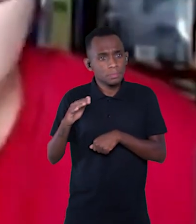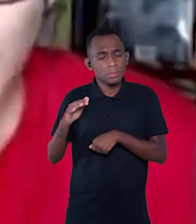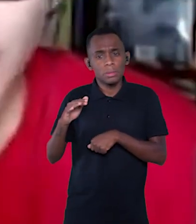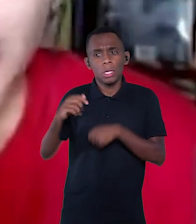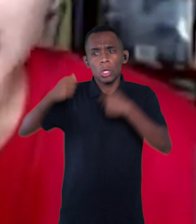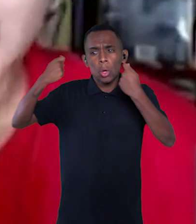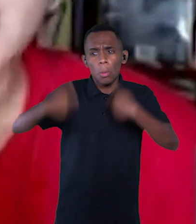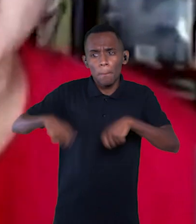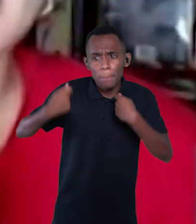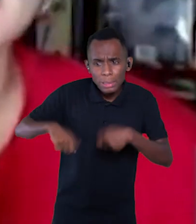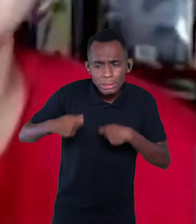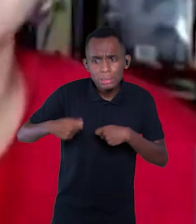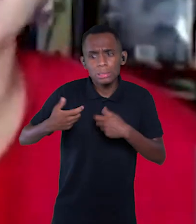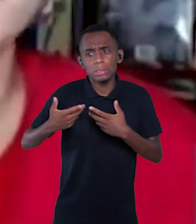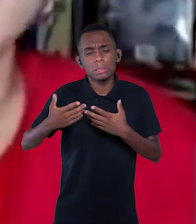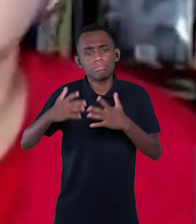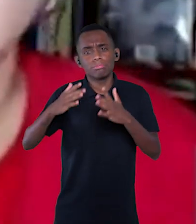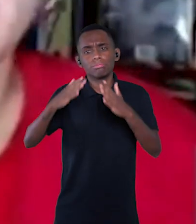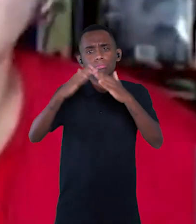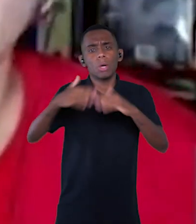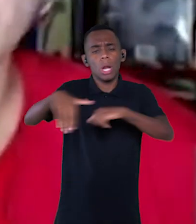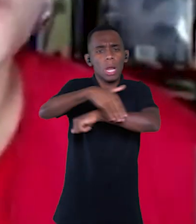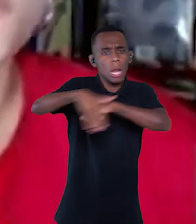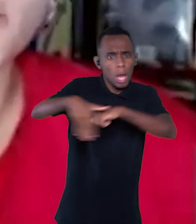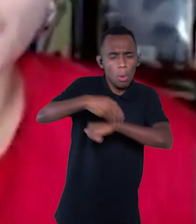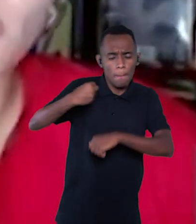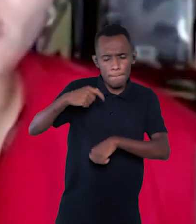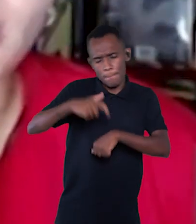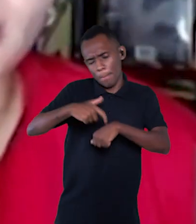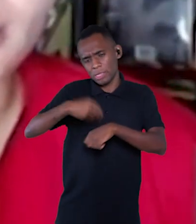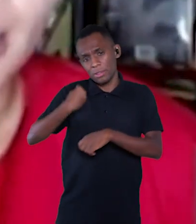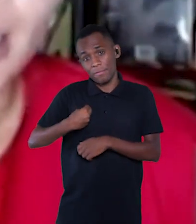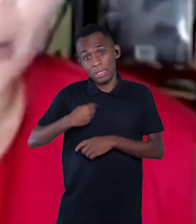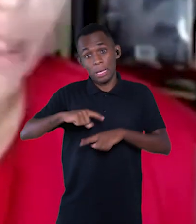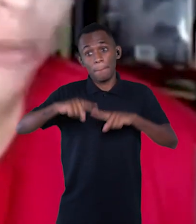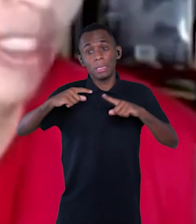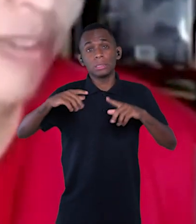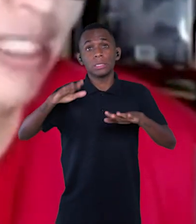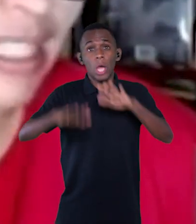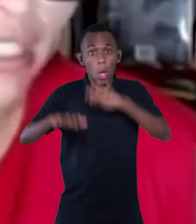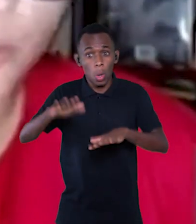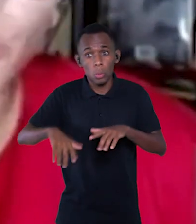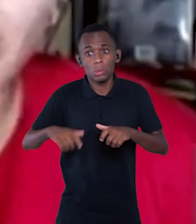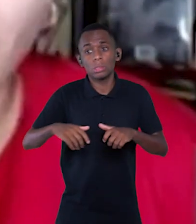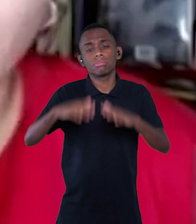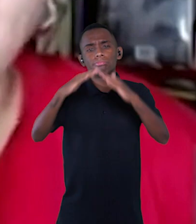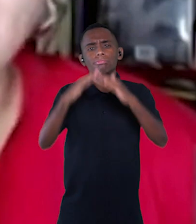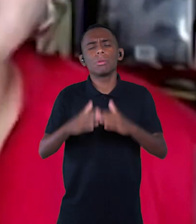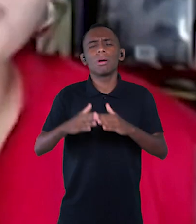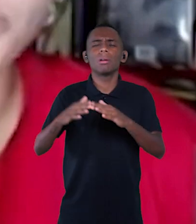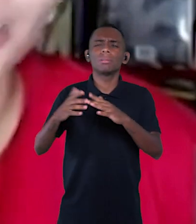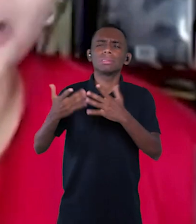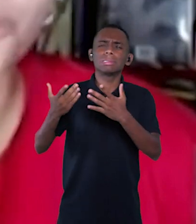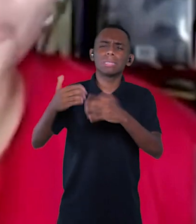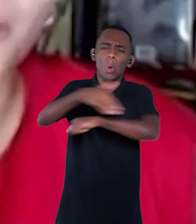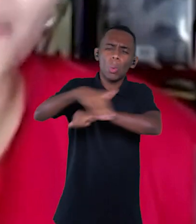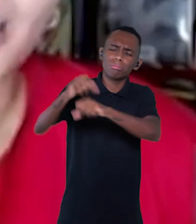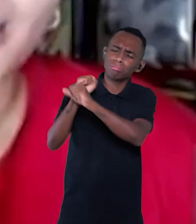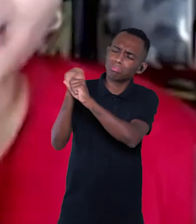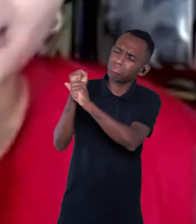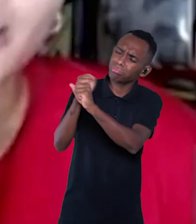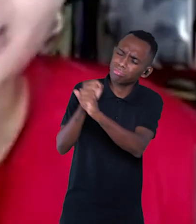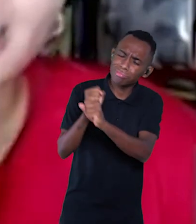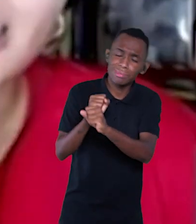se vejam na necessidade de morar na rua em algum momento de suas vidas. Mas muitas vezes essas pessoas que moram há anos na